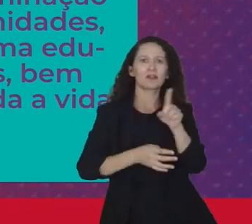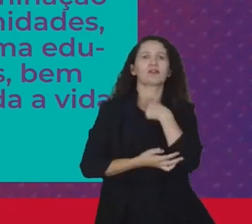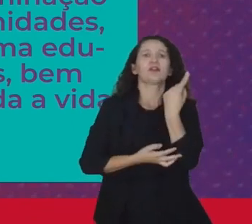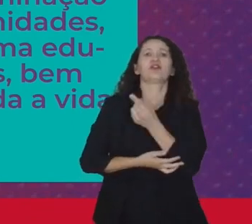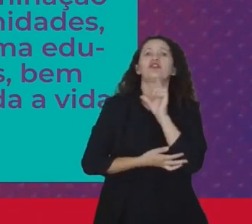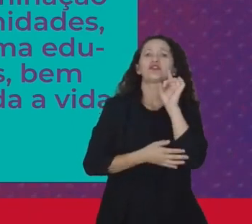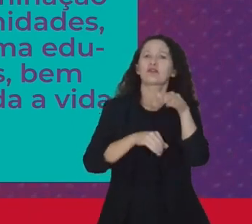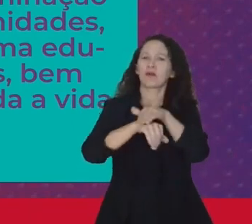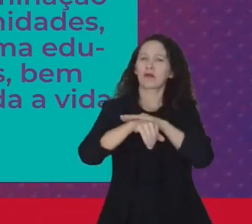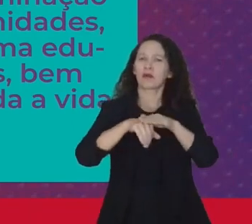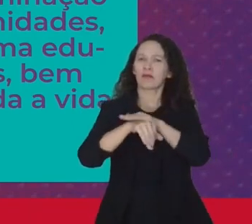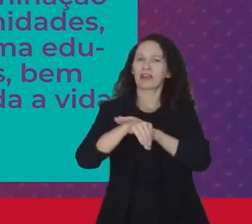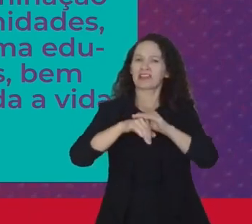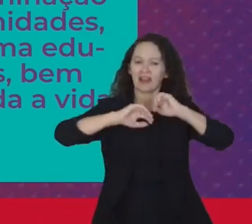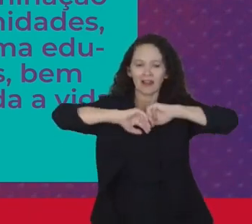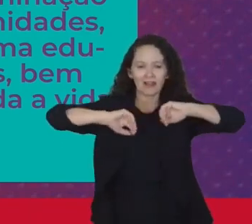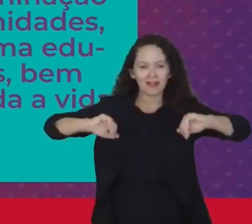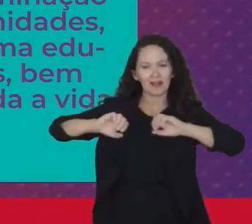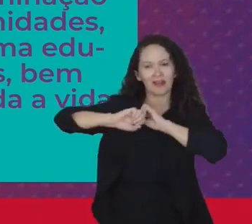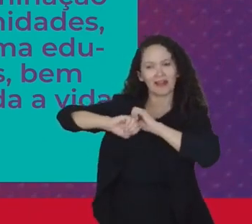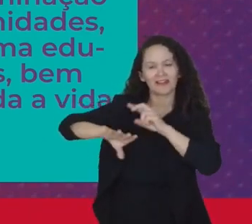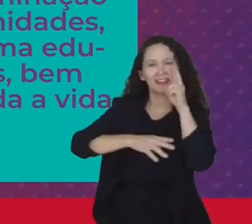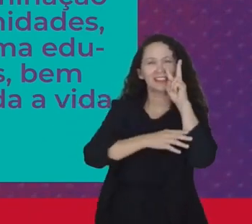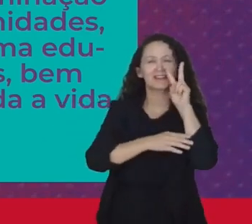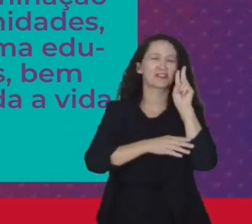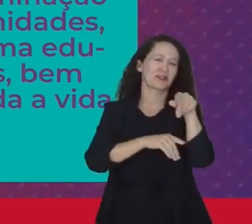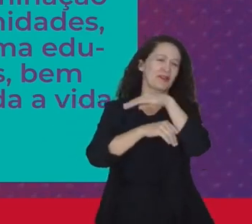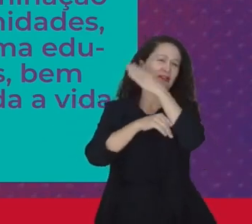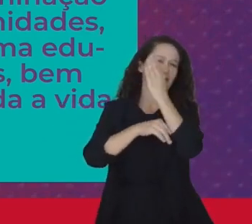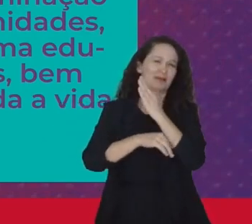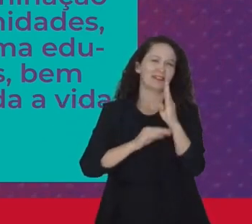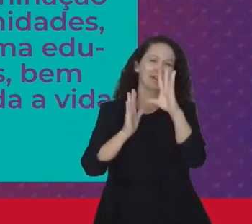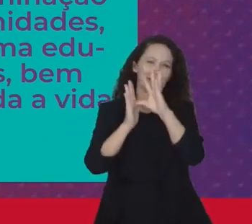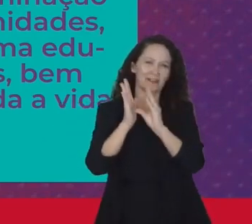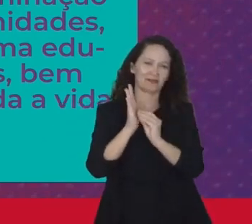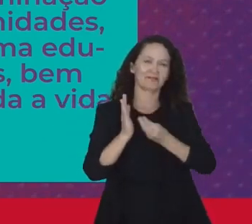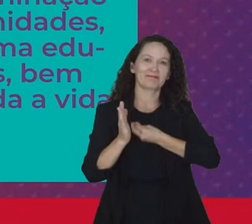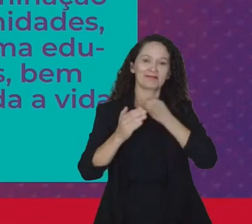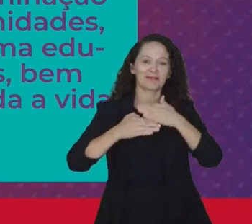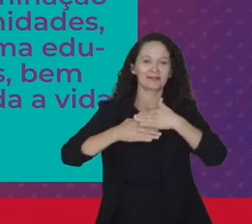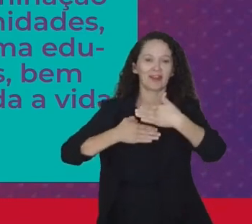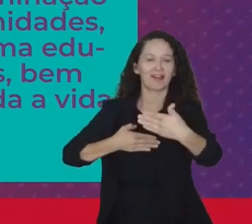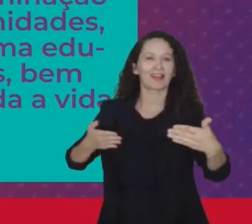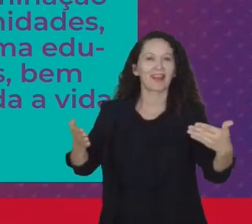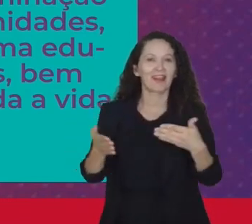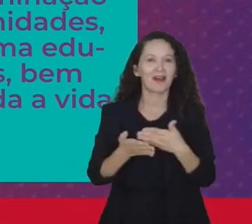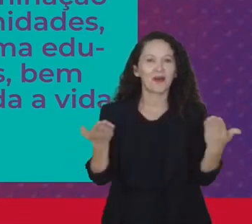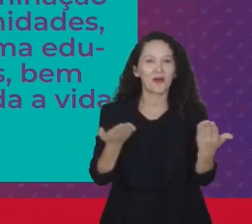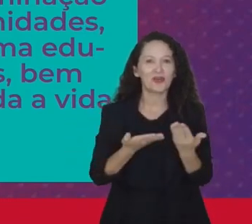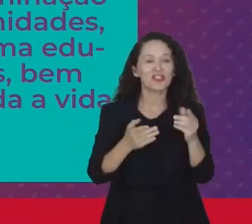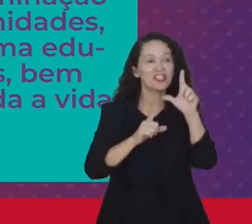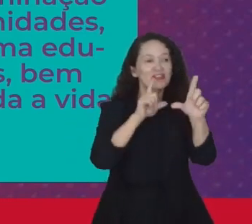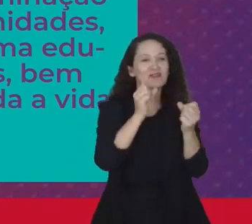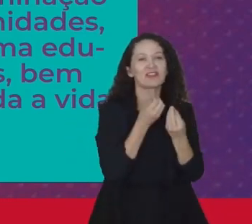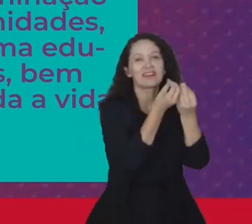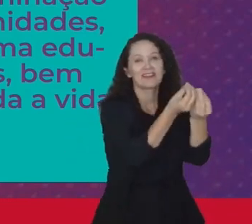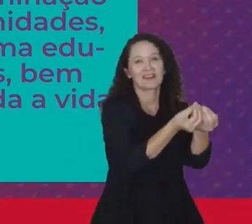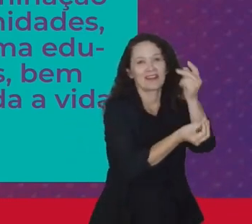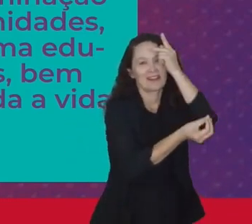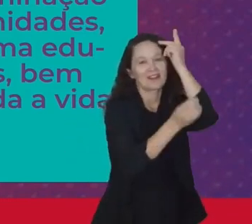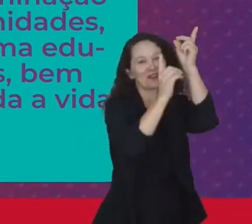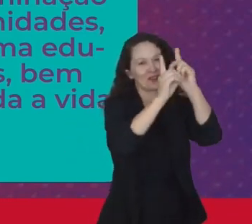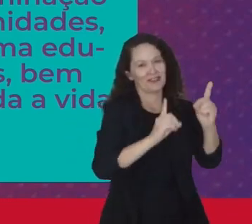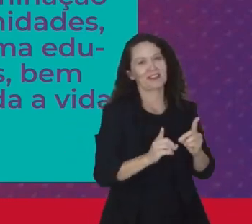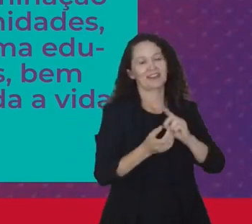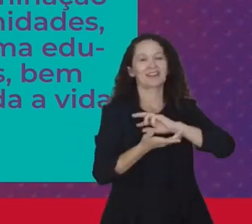mais falando da educação segregada, que historicamente esse modelo tem sido adotado para as pessoas com deficiência em